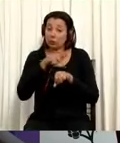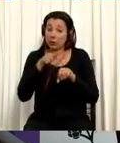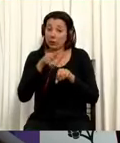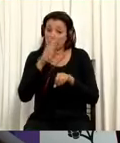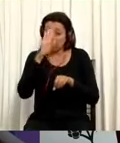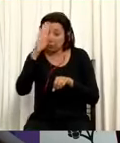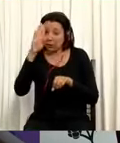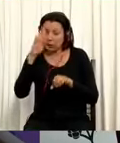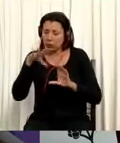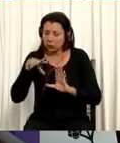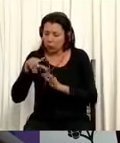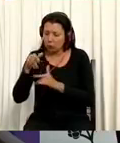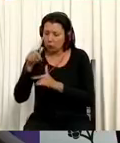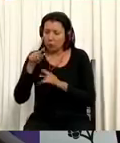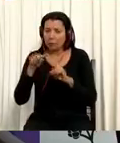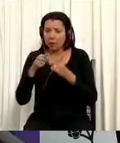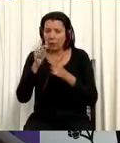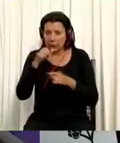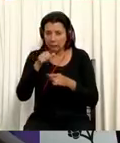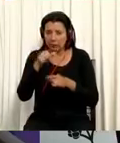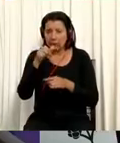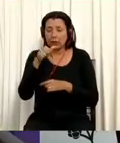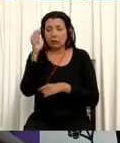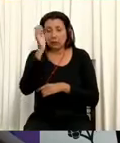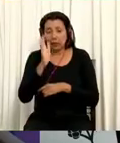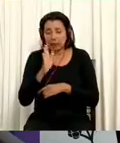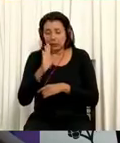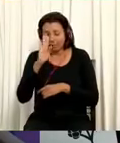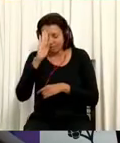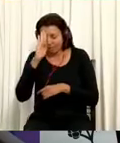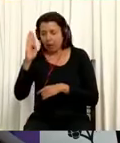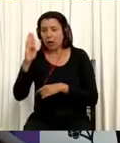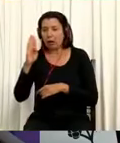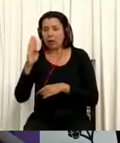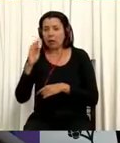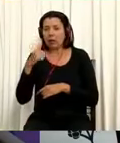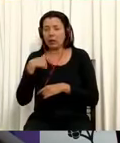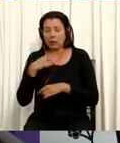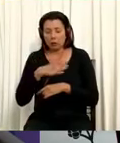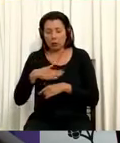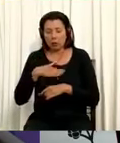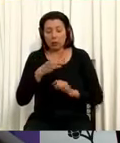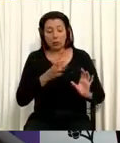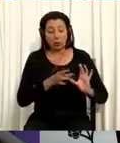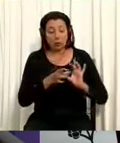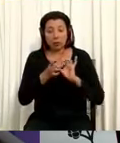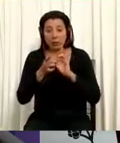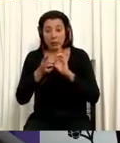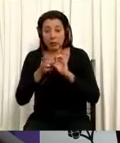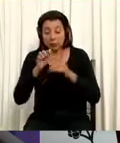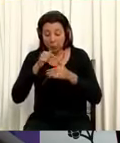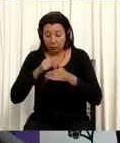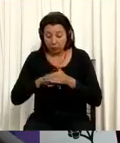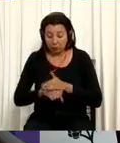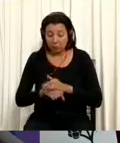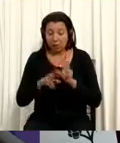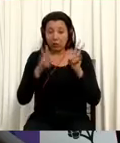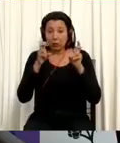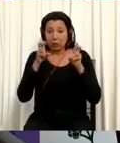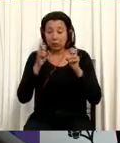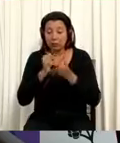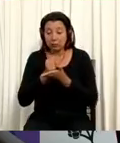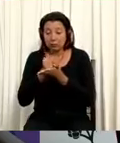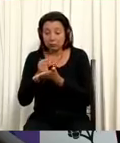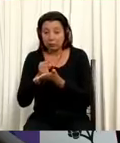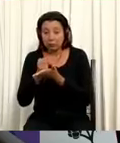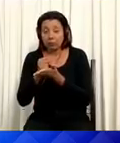no mundo inteiro, mas principalmente aqui no Brasil. Então eu queria que você contextualizasse, antes da gente aprofundar nesse tema de